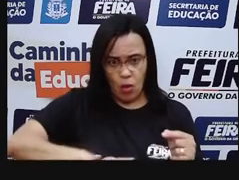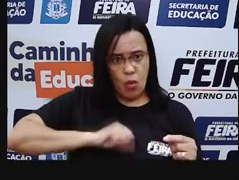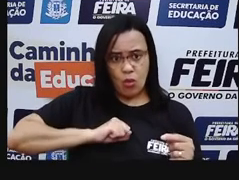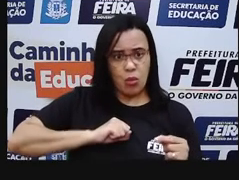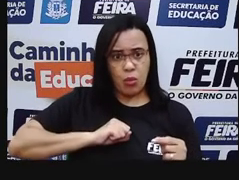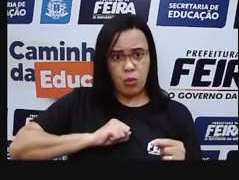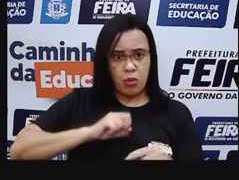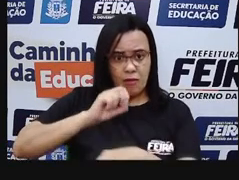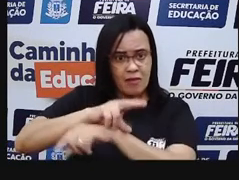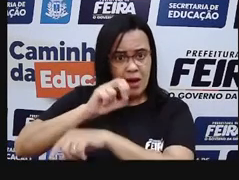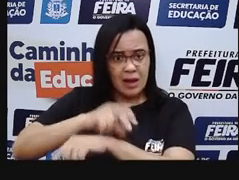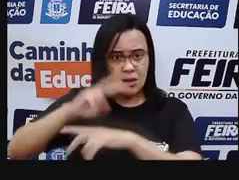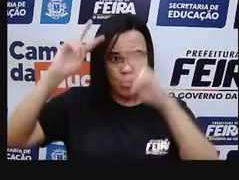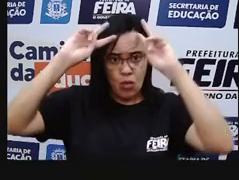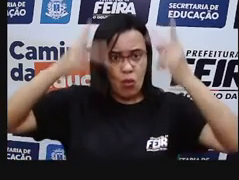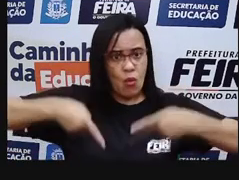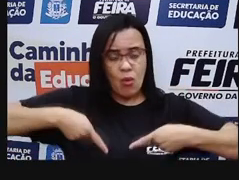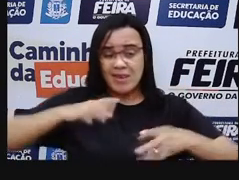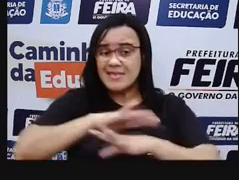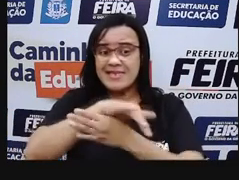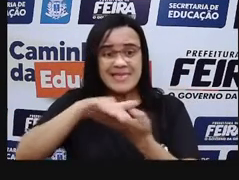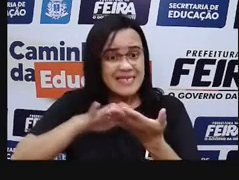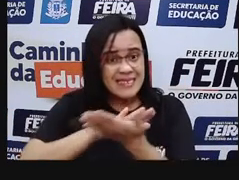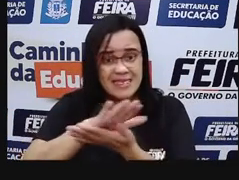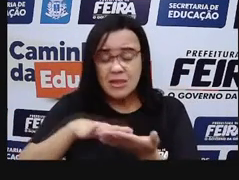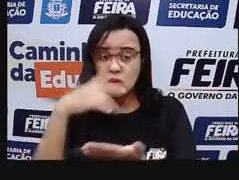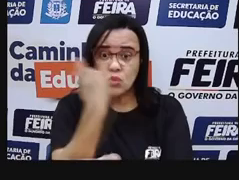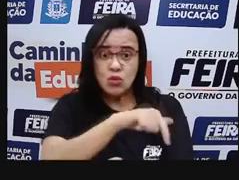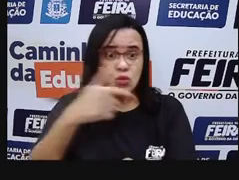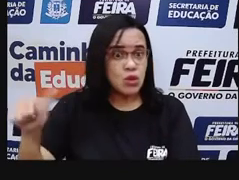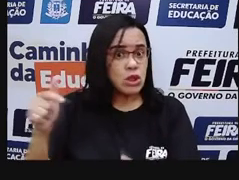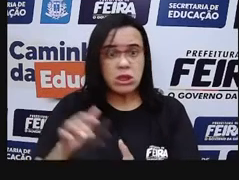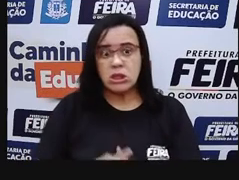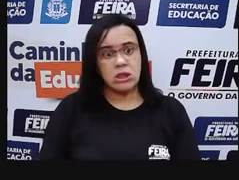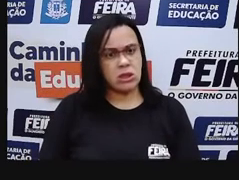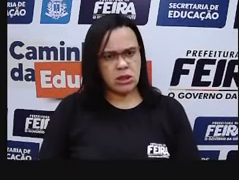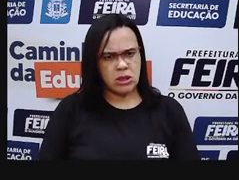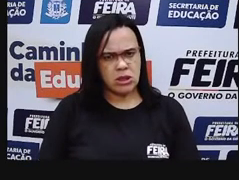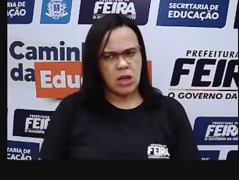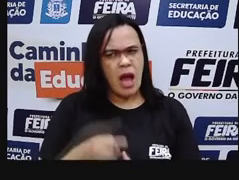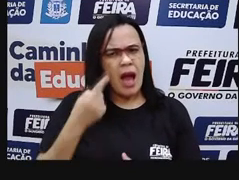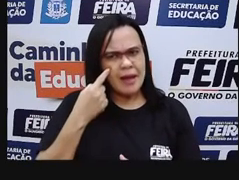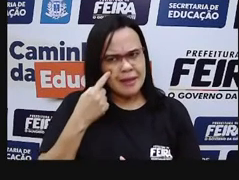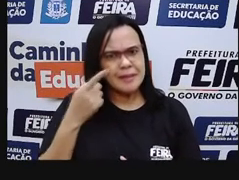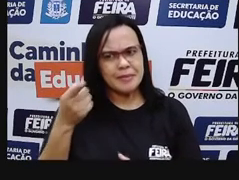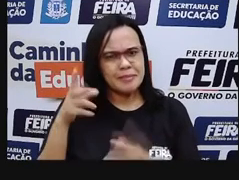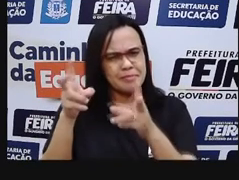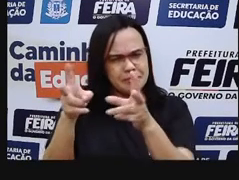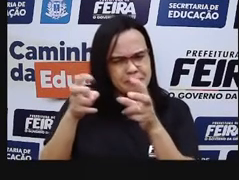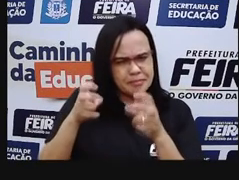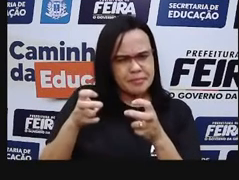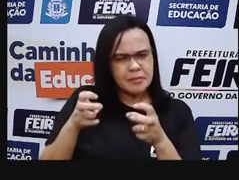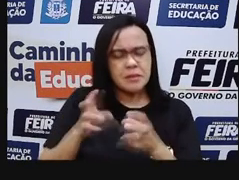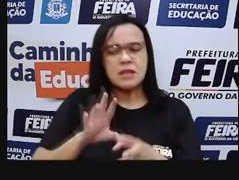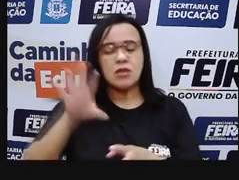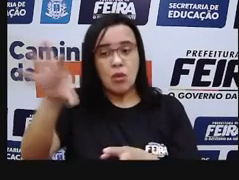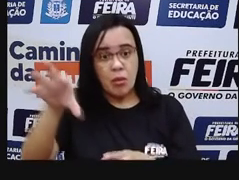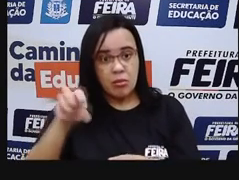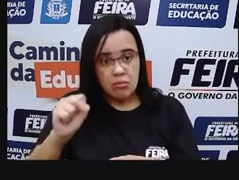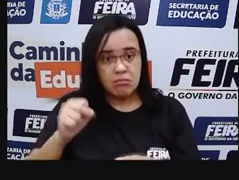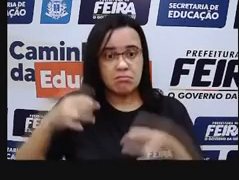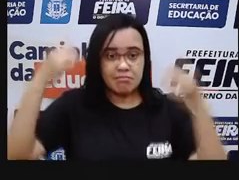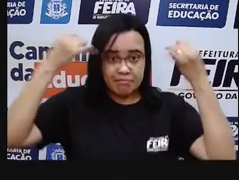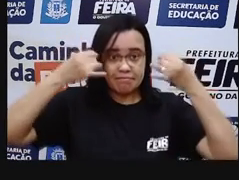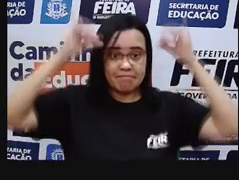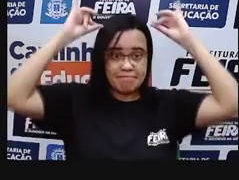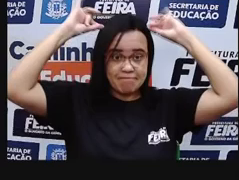imune a varíola humano ele fez trouxe Então vamos lá vou fazer o seguinte vou pegar e por isso